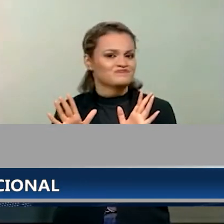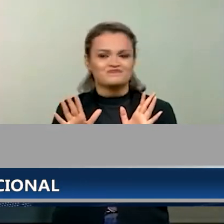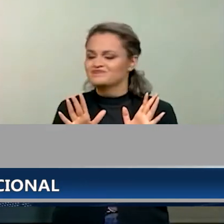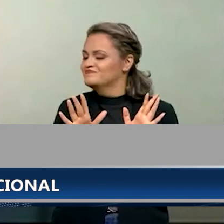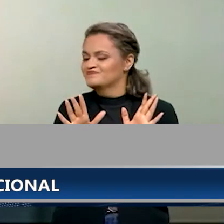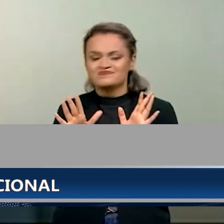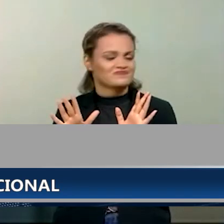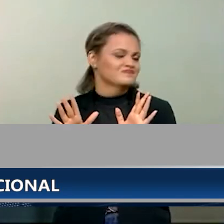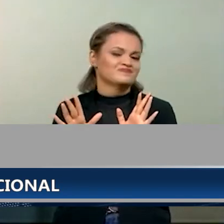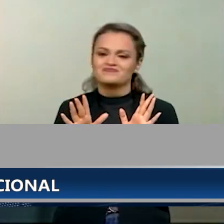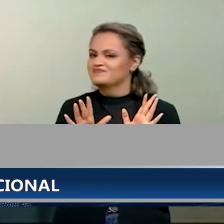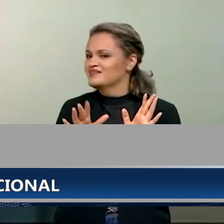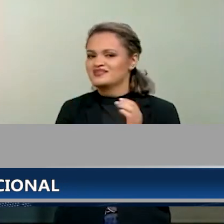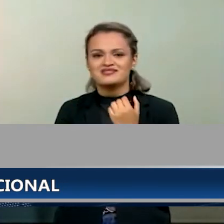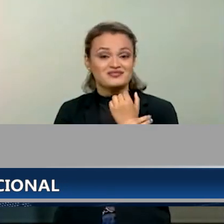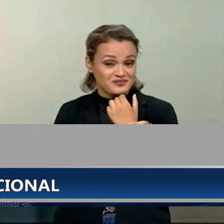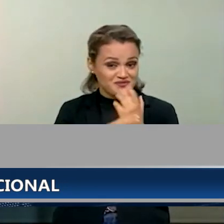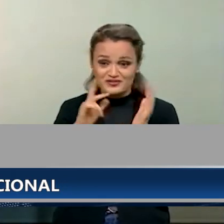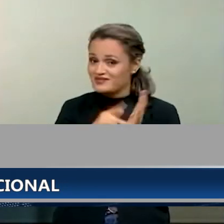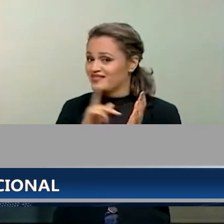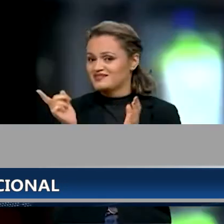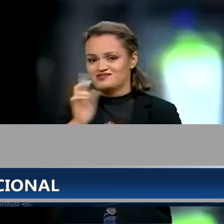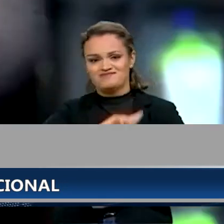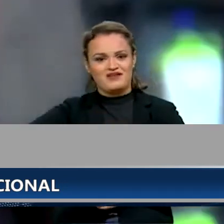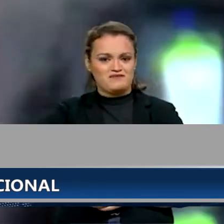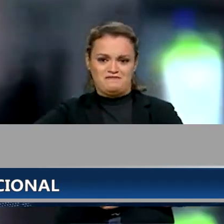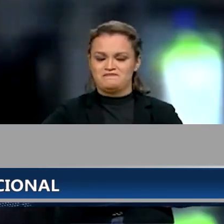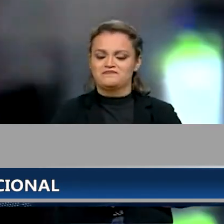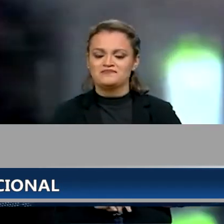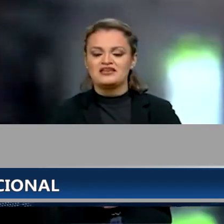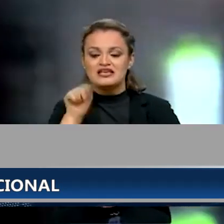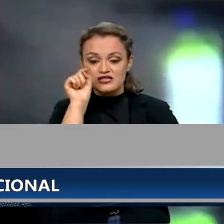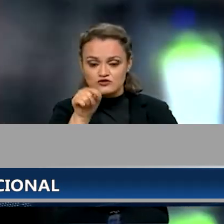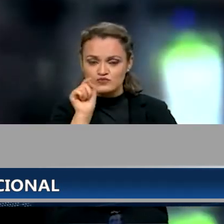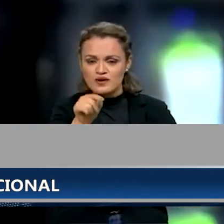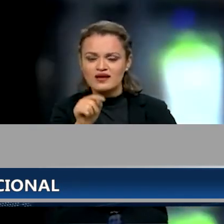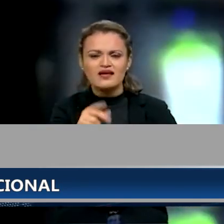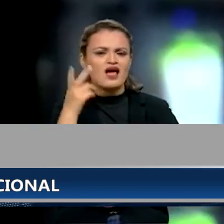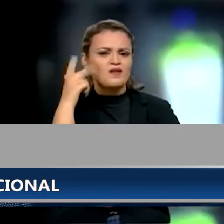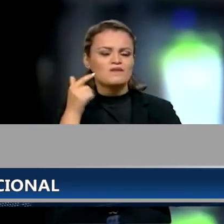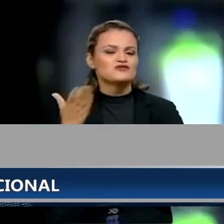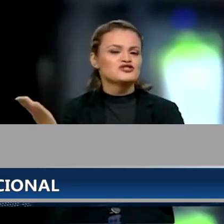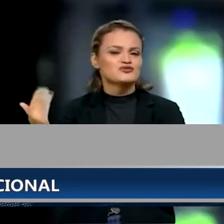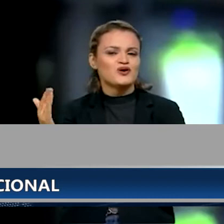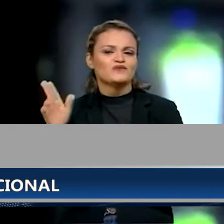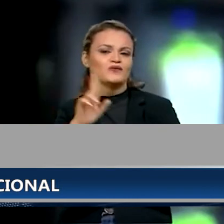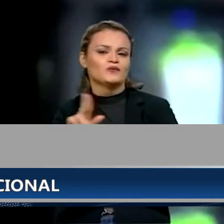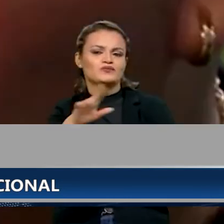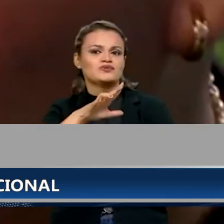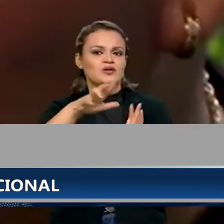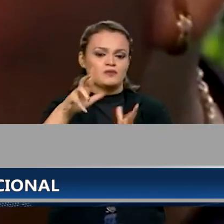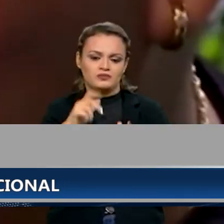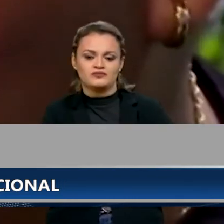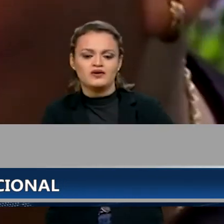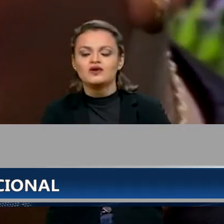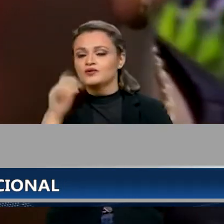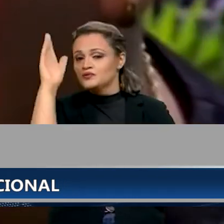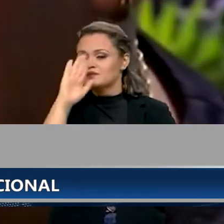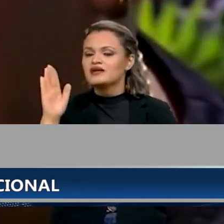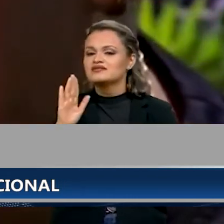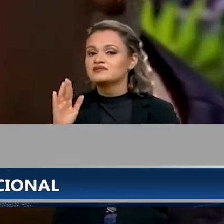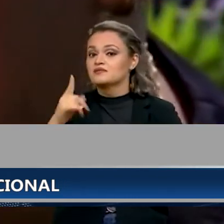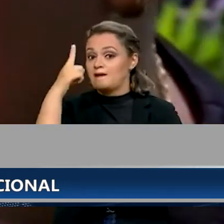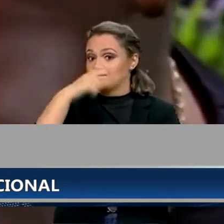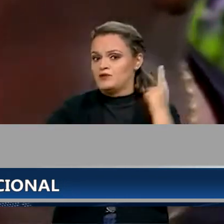não é considerado seguro para uso. O dispositivo é popular entre os jovens pelo mundo. No Brasil,